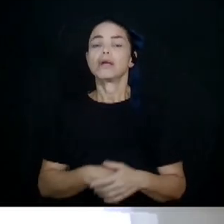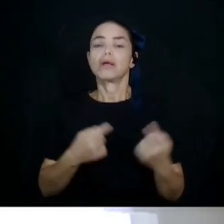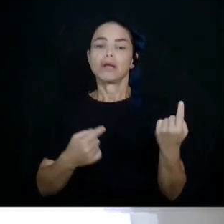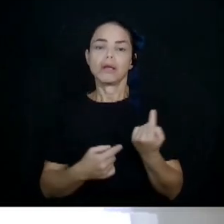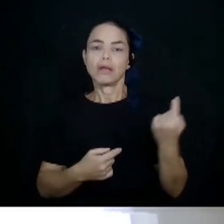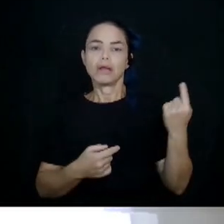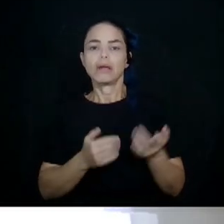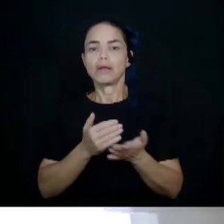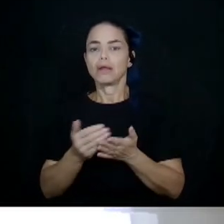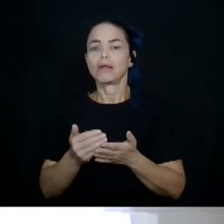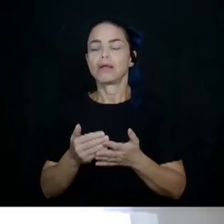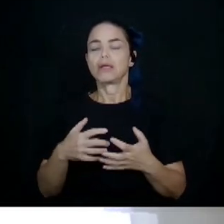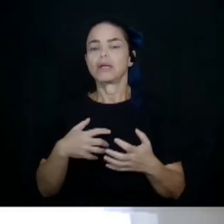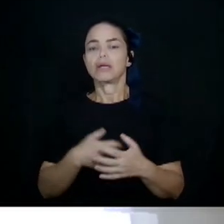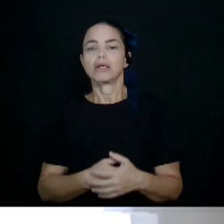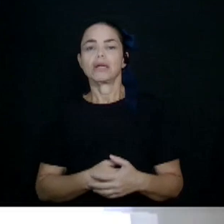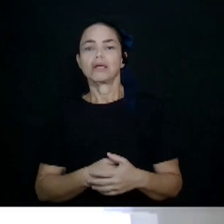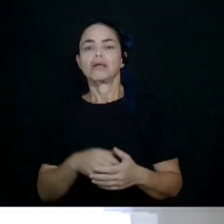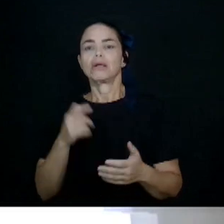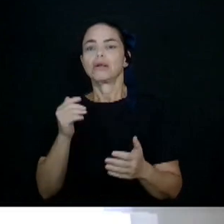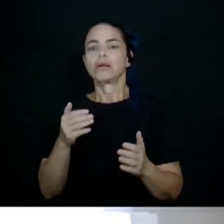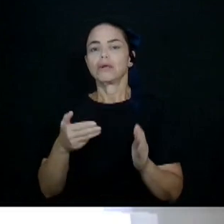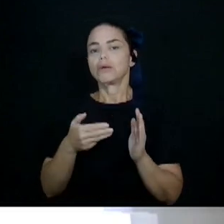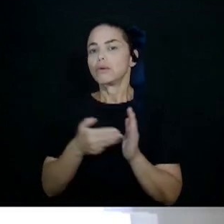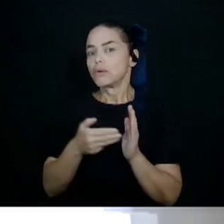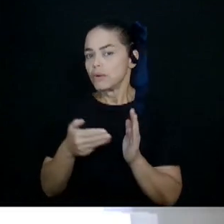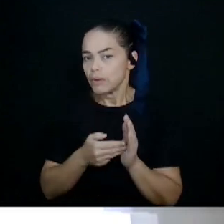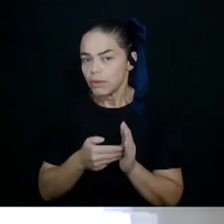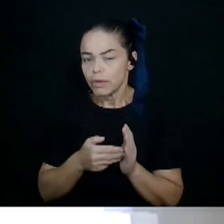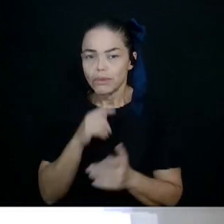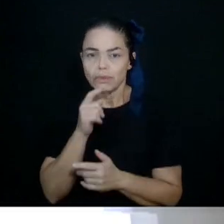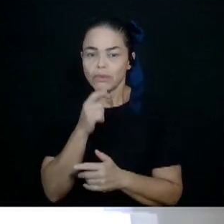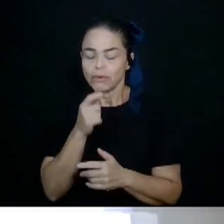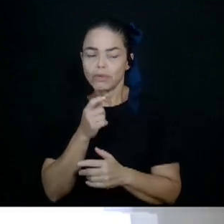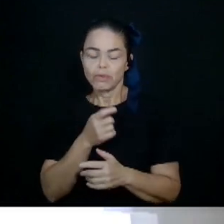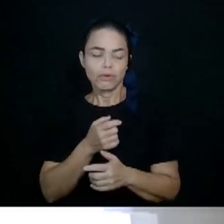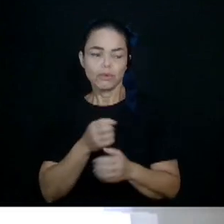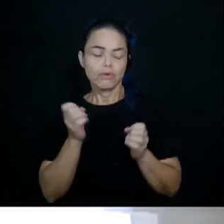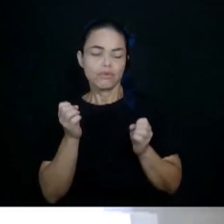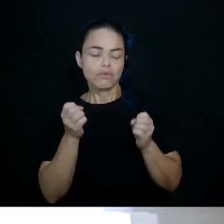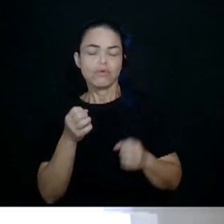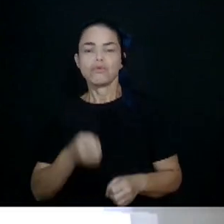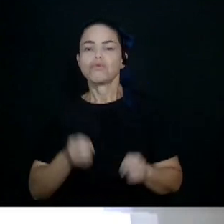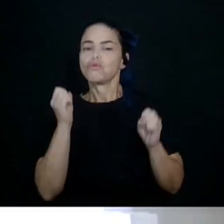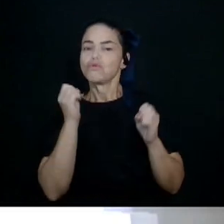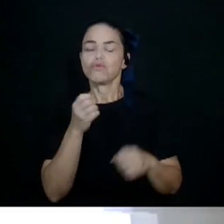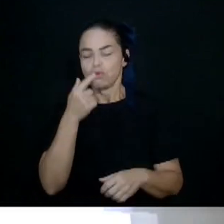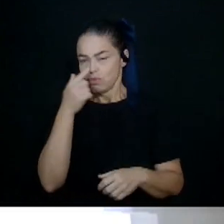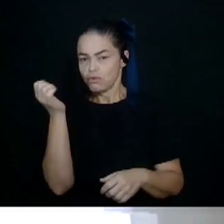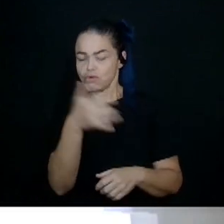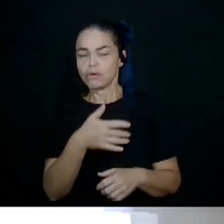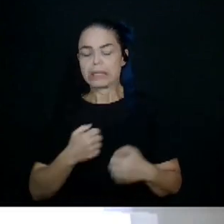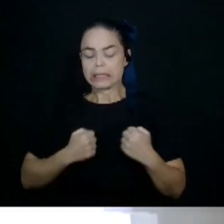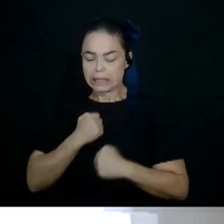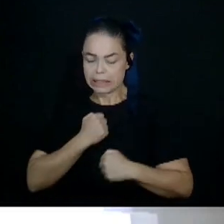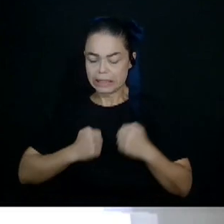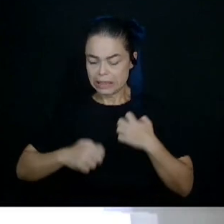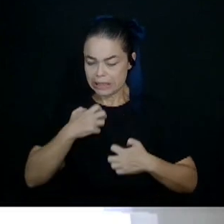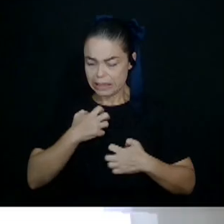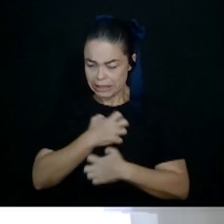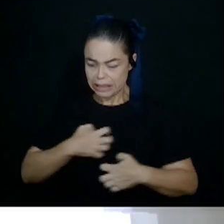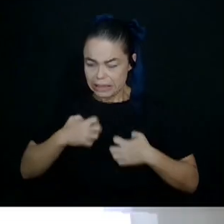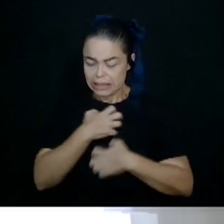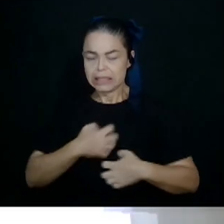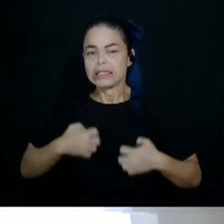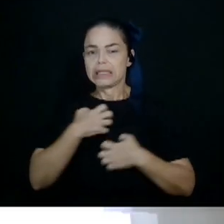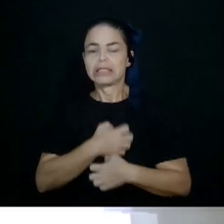causa, né? Essa questão do não conseguir se desfazer e a angústia que isso gera. Isso é um fator de risco, sim, para a instalação de transtorno